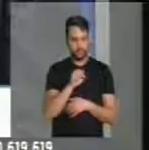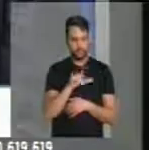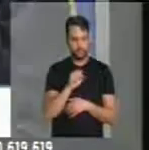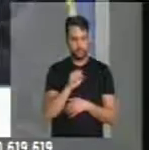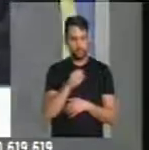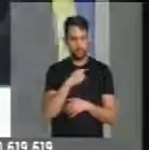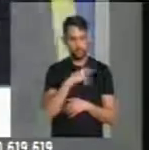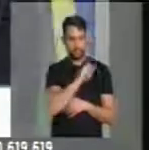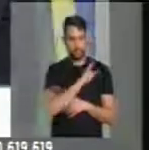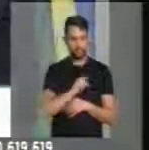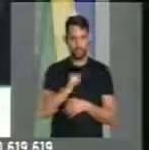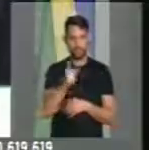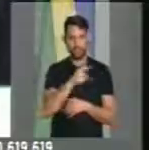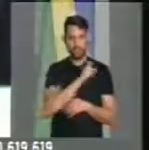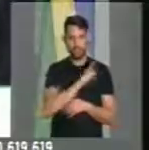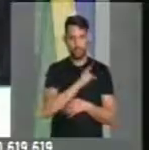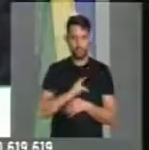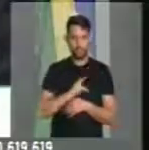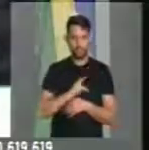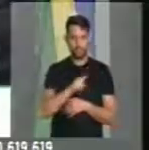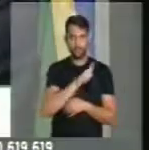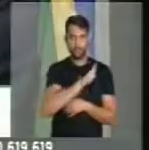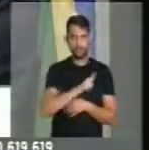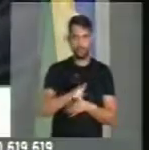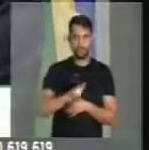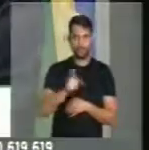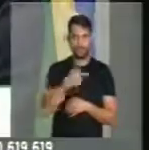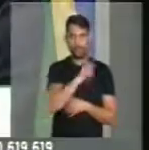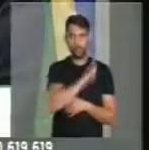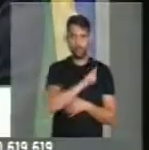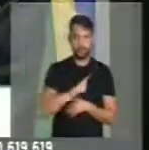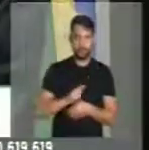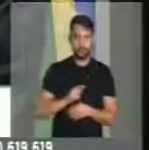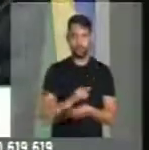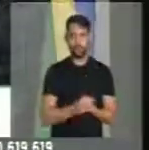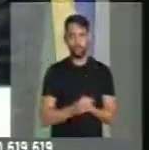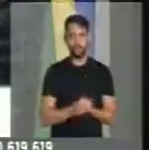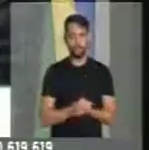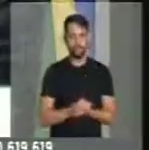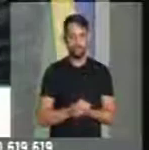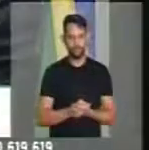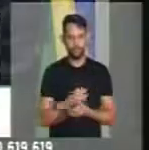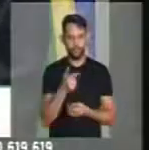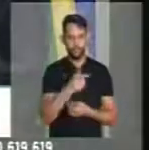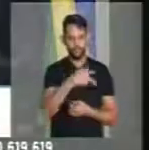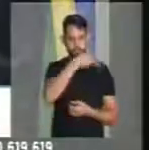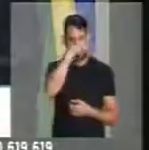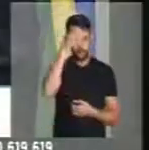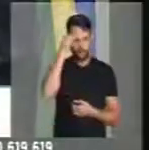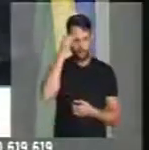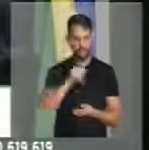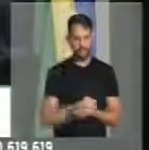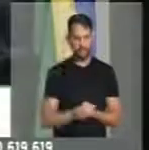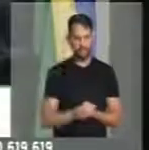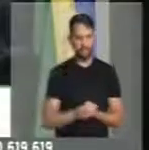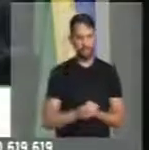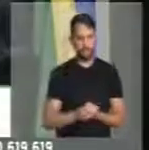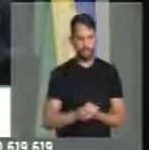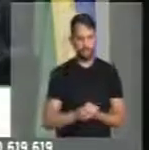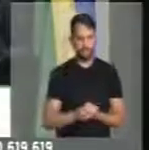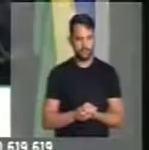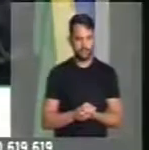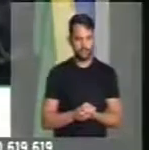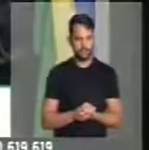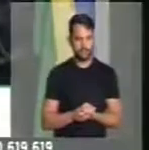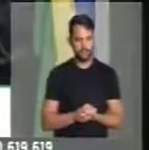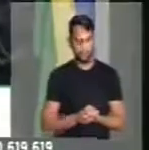o presidente e o vice-presidente, o governador e o vice-governador, o prefeito e o vice-prefeito, eram eleitos em